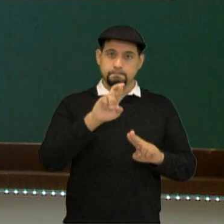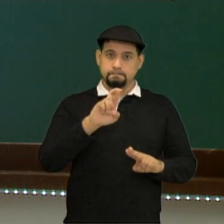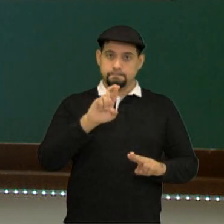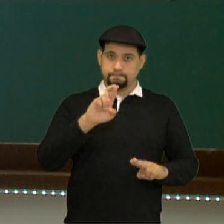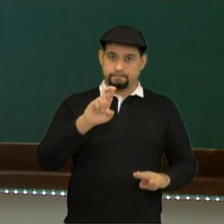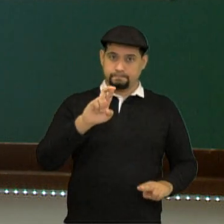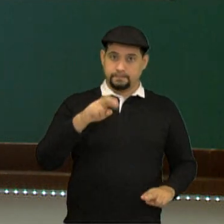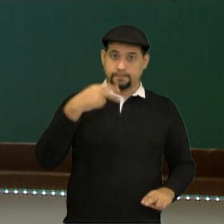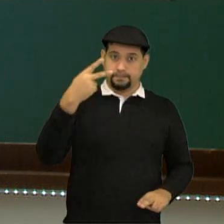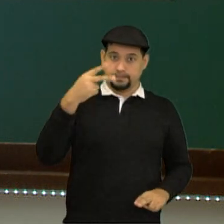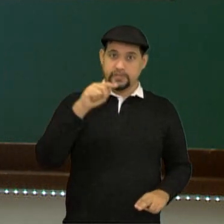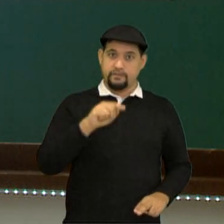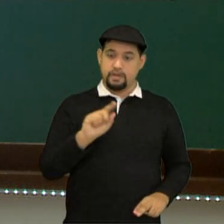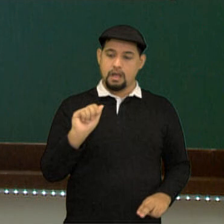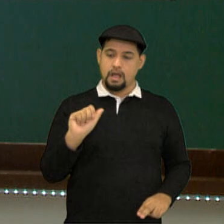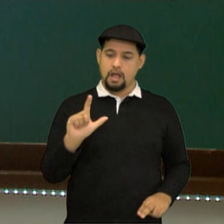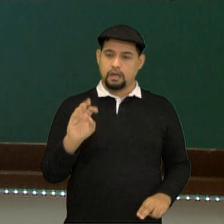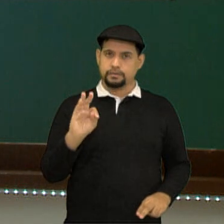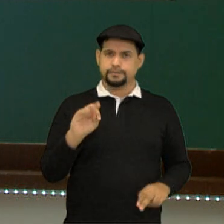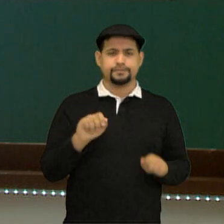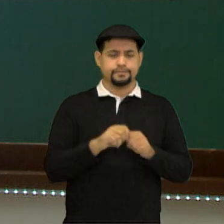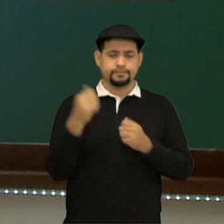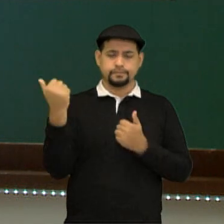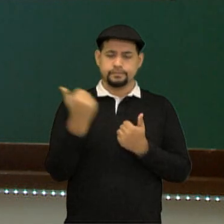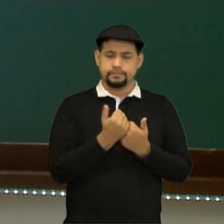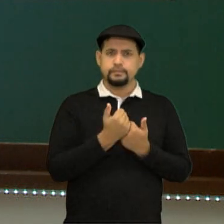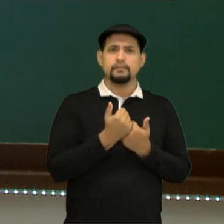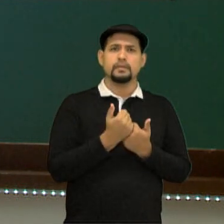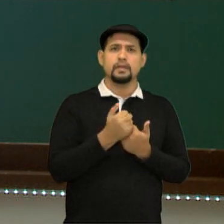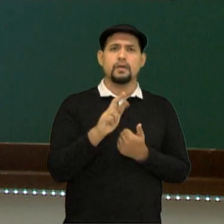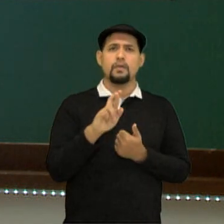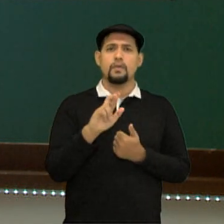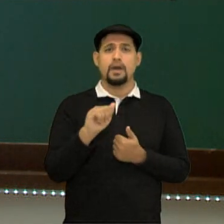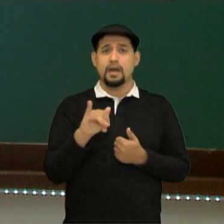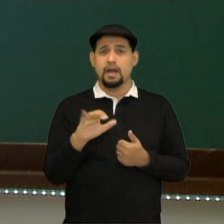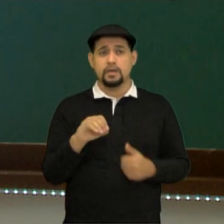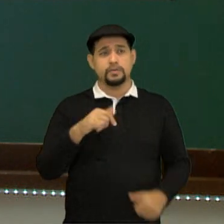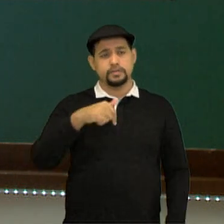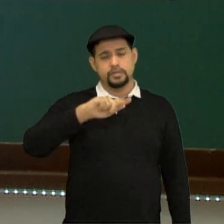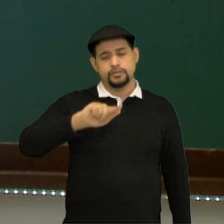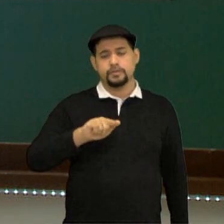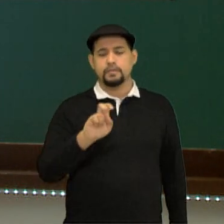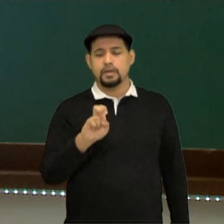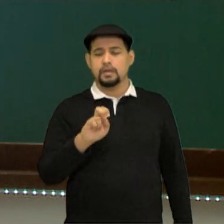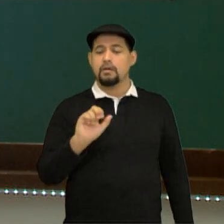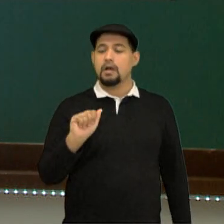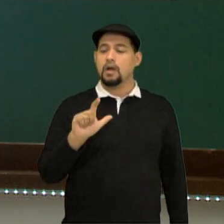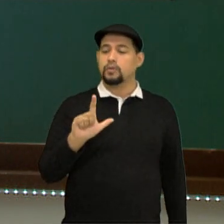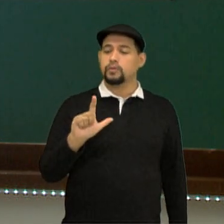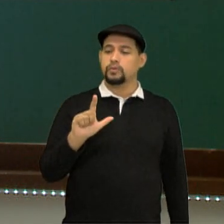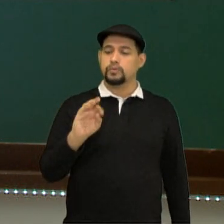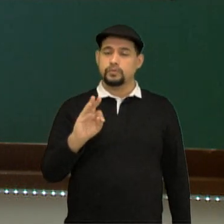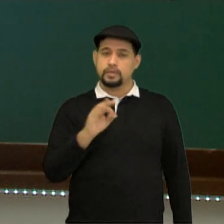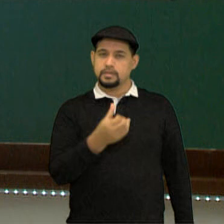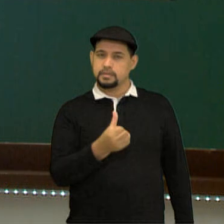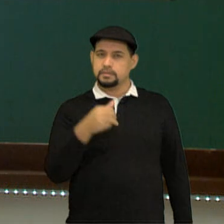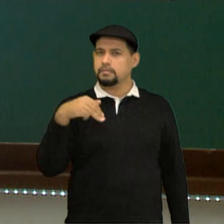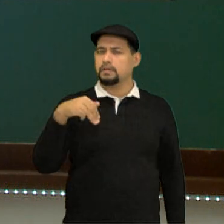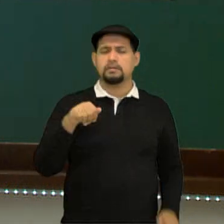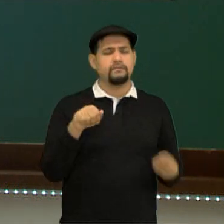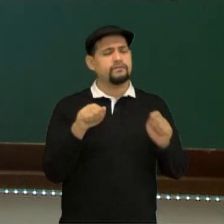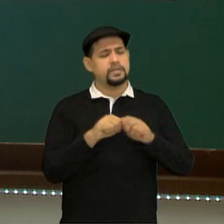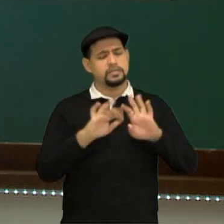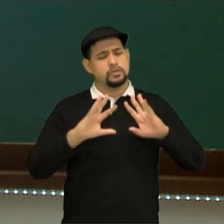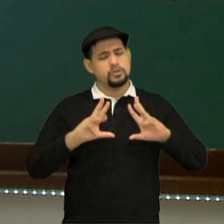vezes a altura, fazendo a substituição, o raio 7,5, a altura 6 metros, fazendo todo